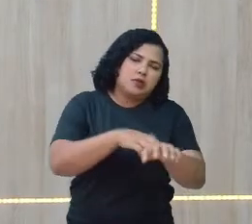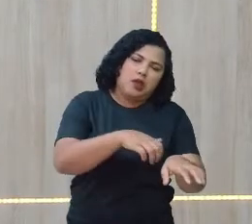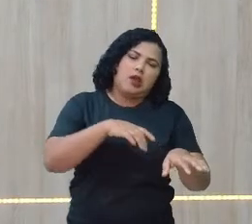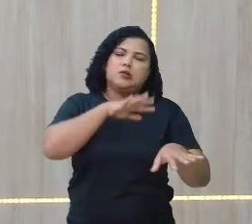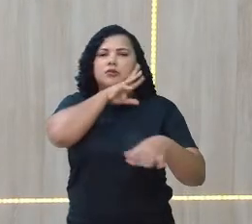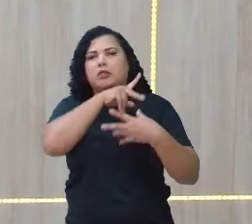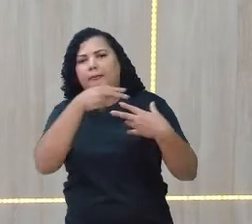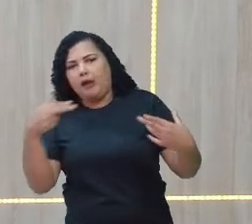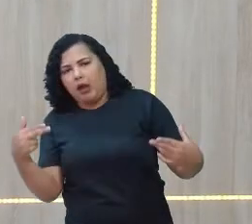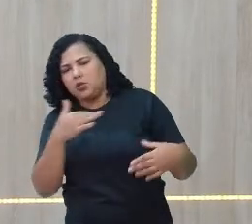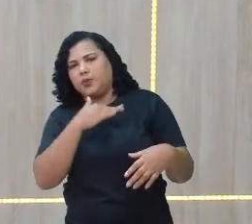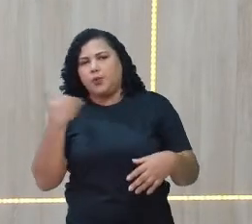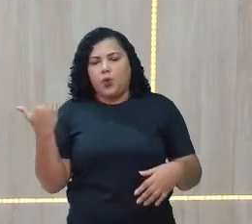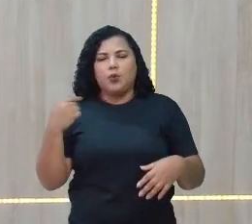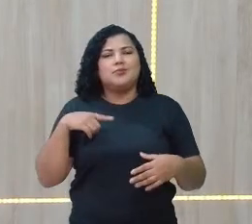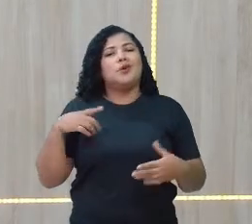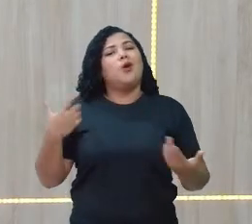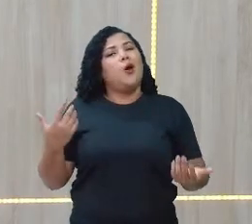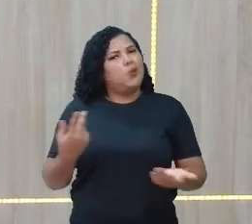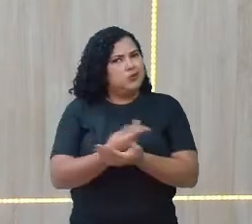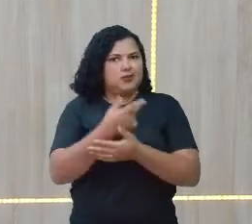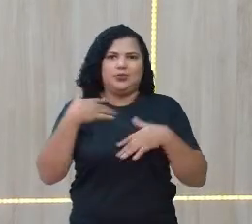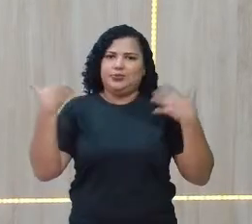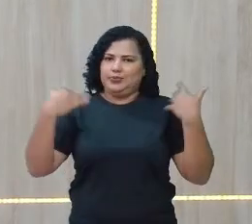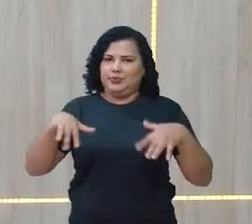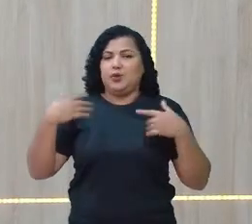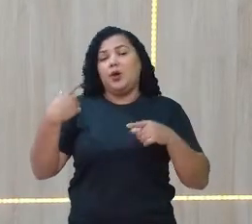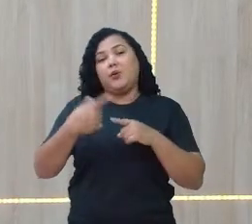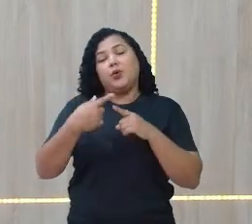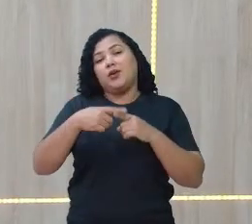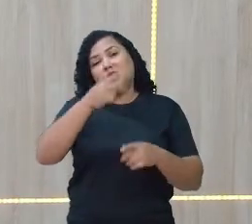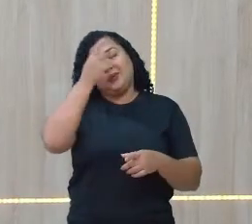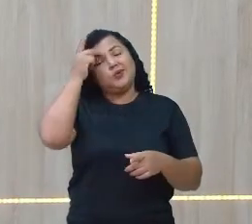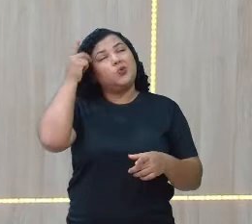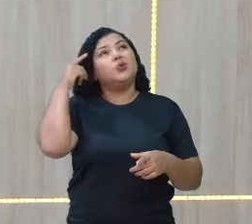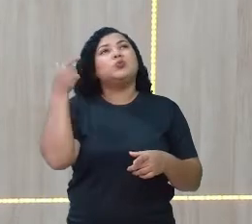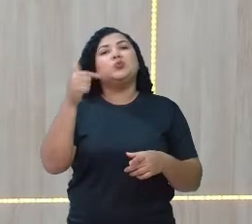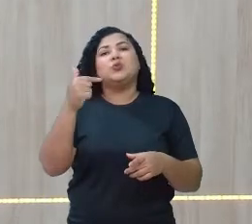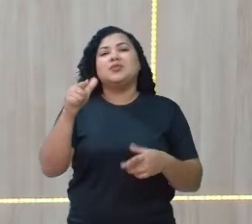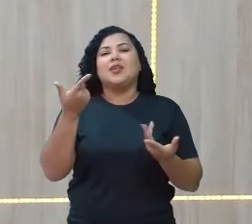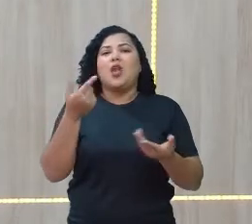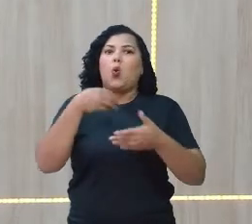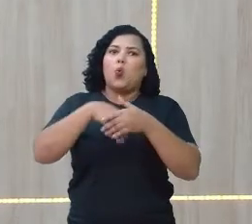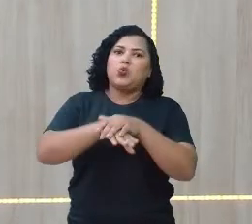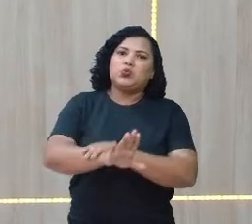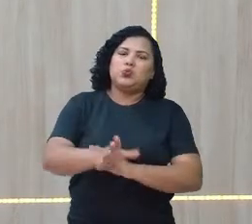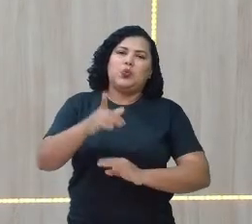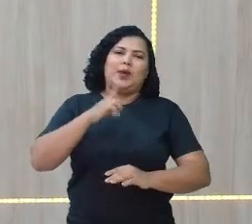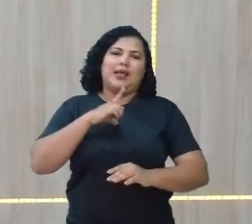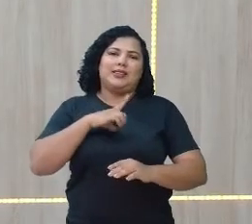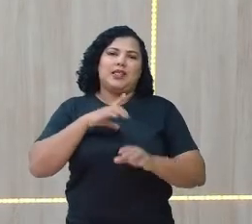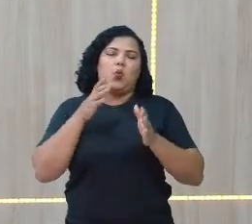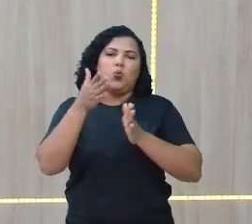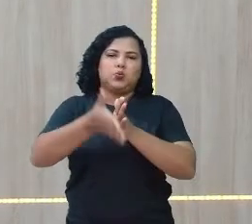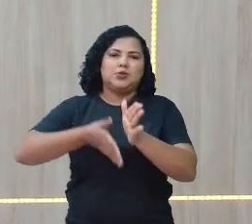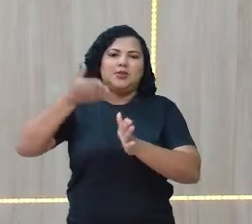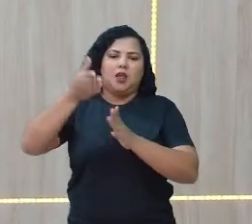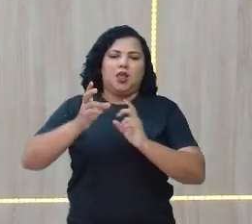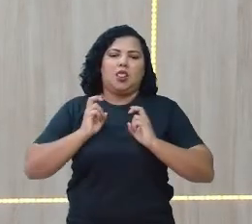mortos, enfim. Então, acidente de sobra, né? Porque as pessoas realmente não eram acostumadas a ter um trem transitando pela cidade,